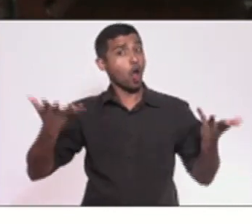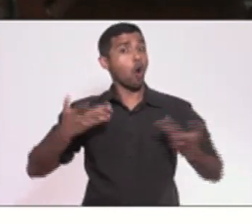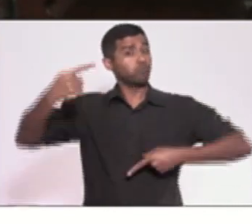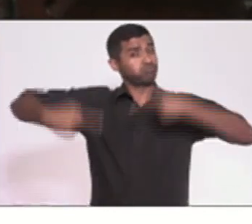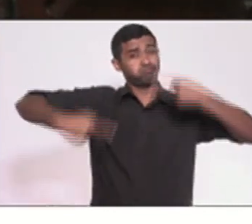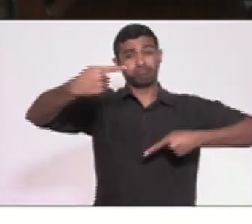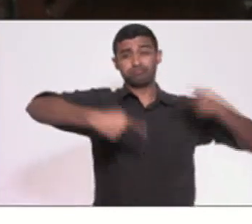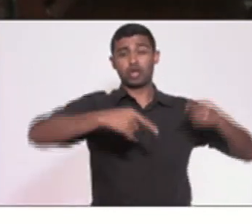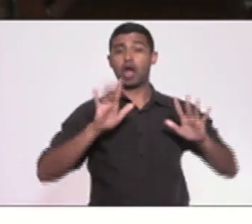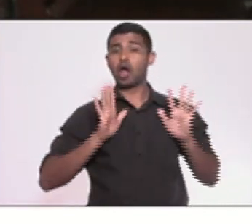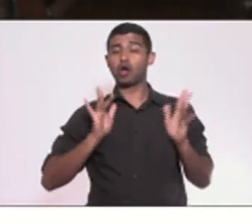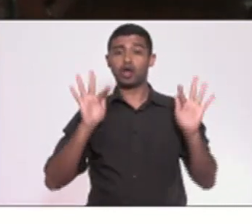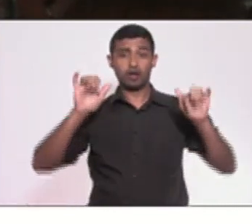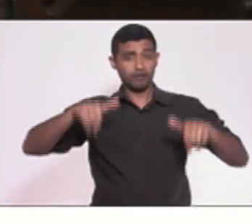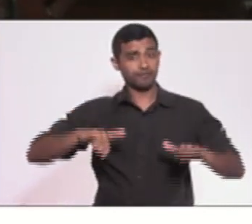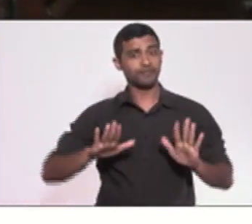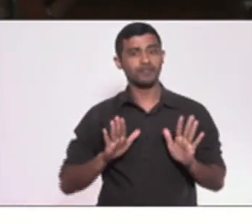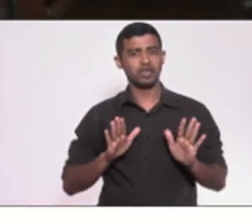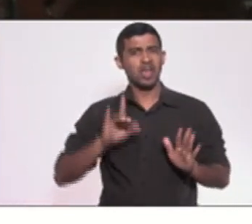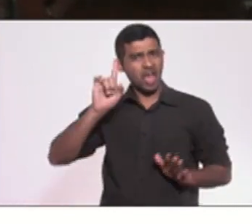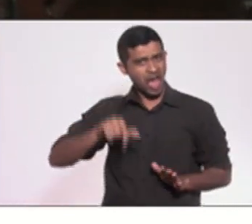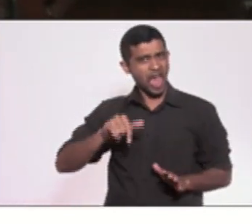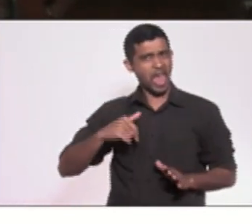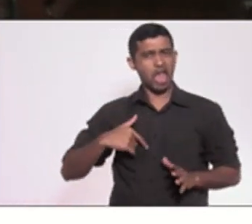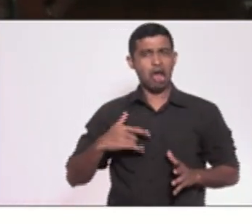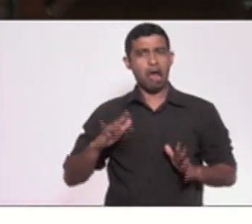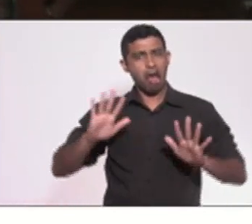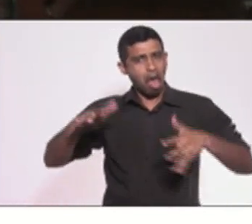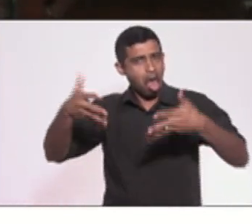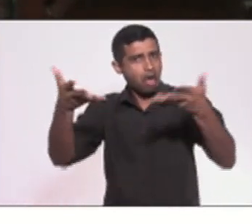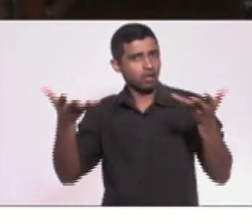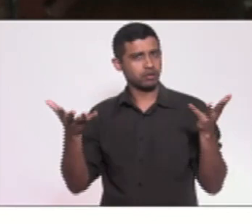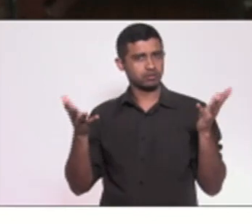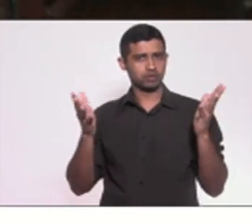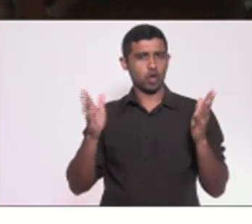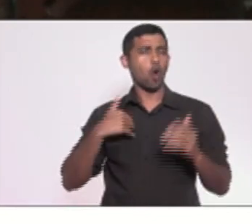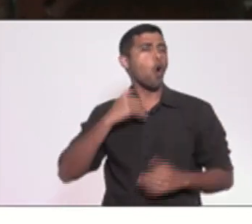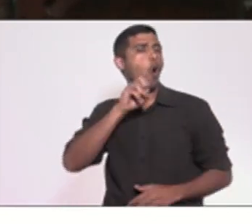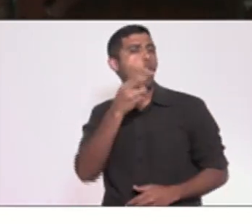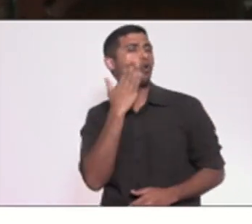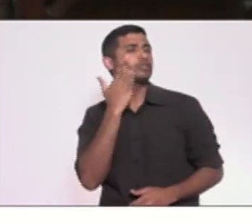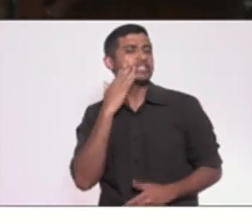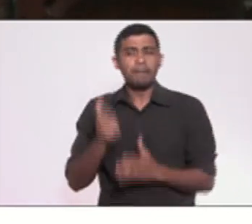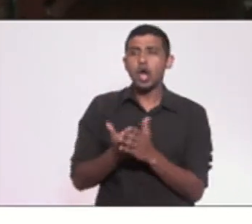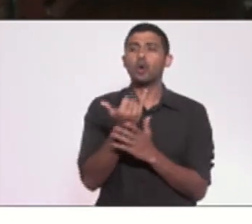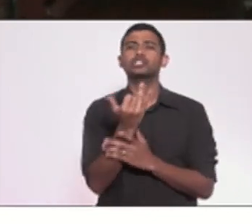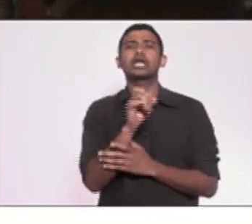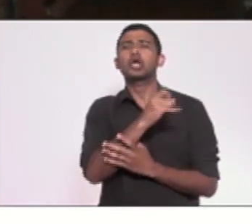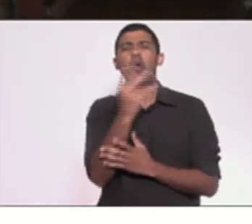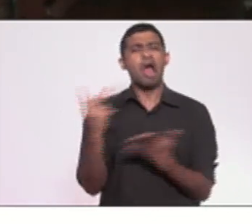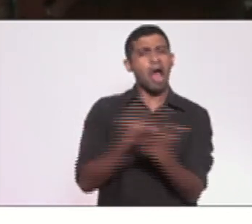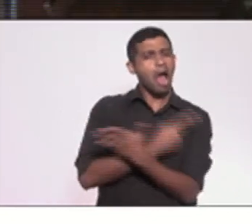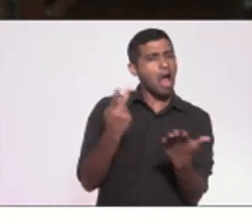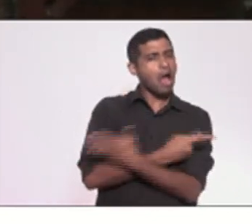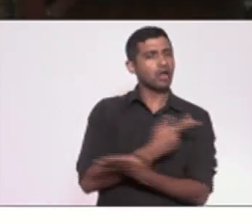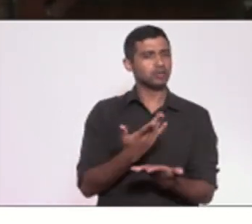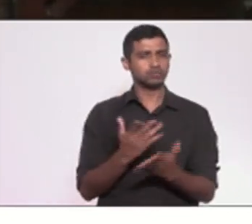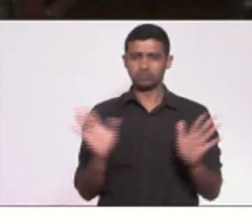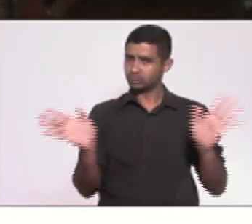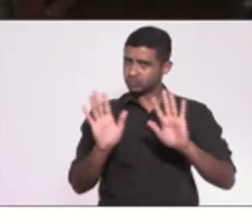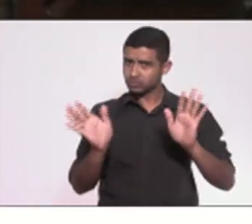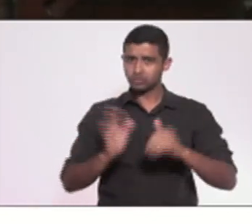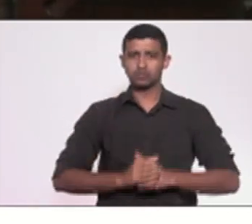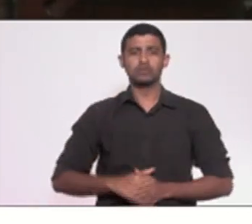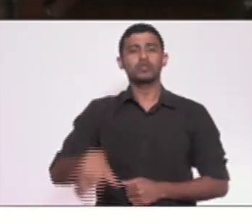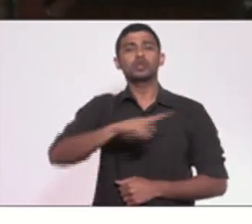aqui, para encerrar, não é o mérito, não é a quantidade de delitos ou a gravidade que foi praticada, mas